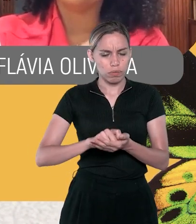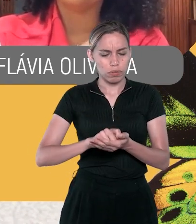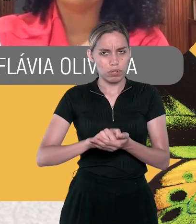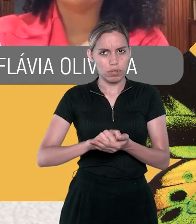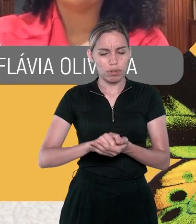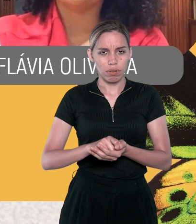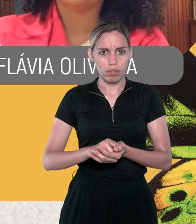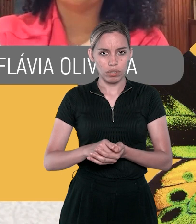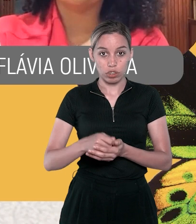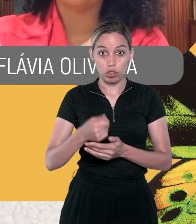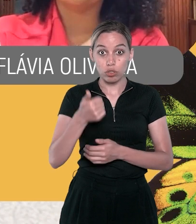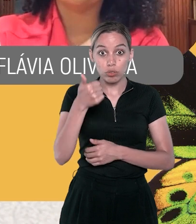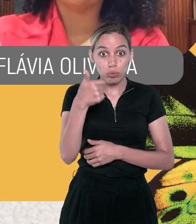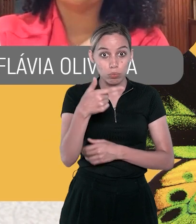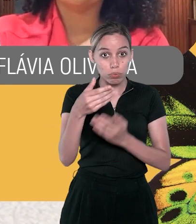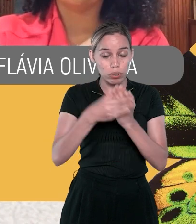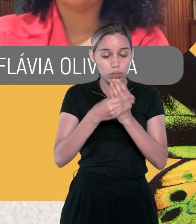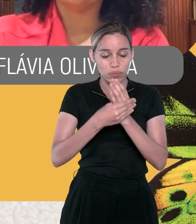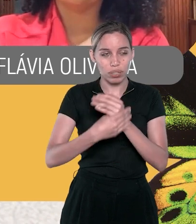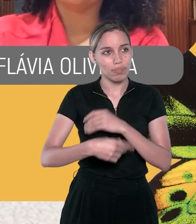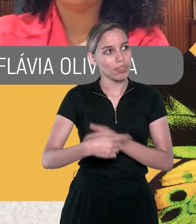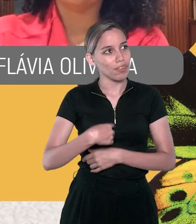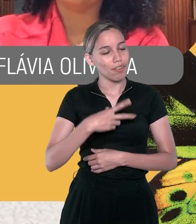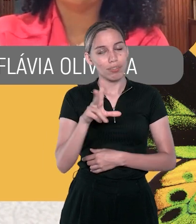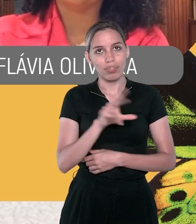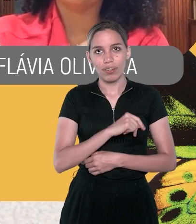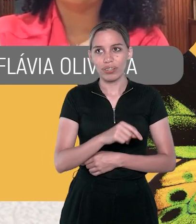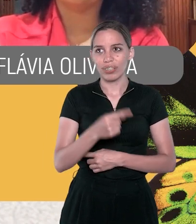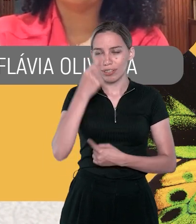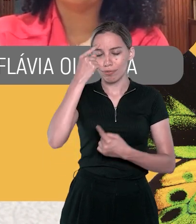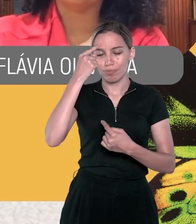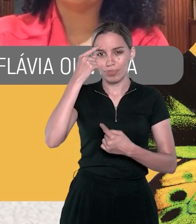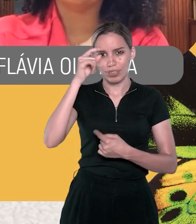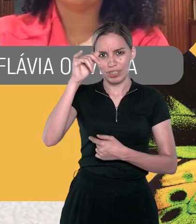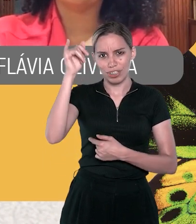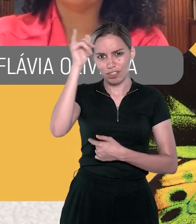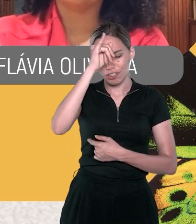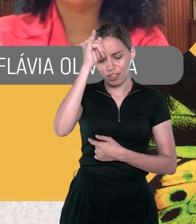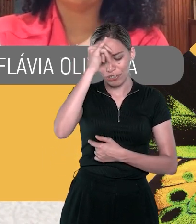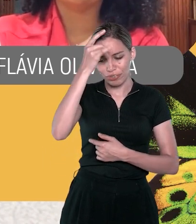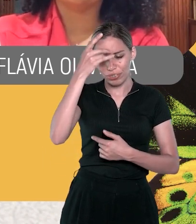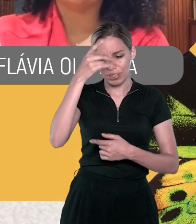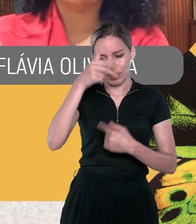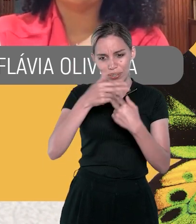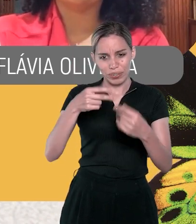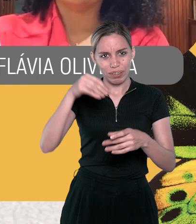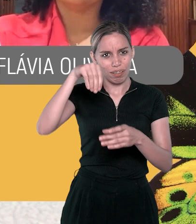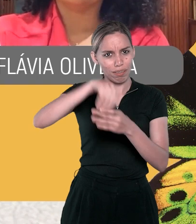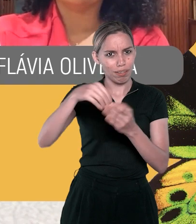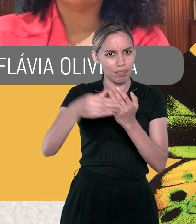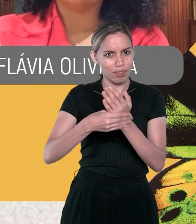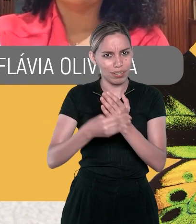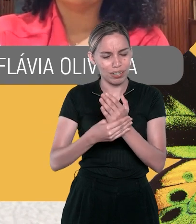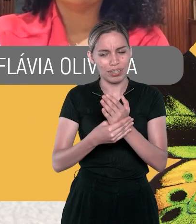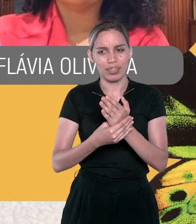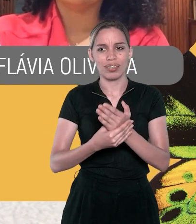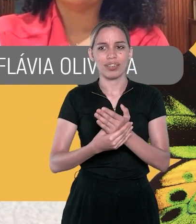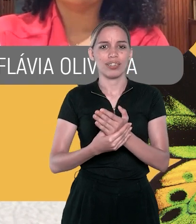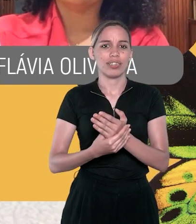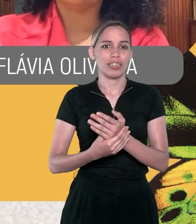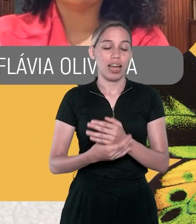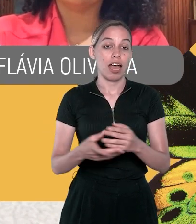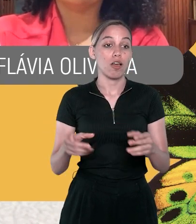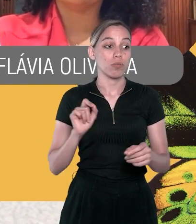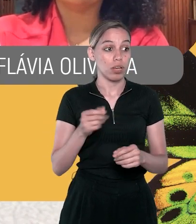30 anos desses livros, e fez questão de pedir essas possíveis modificações aí nas futuras